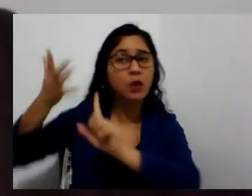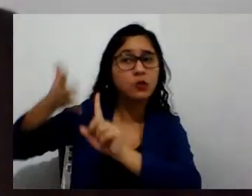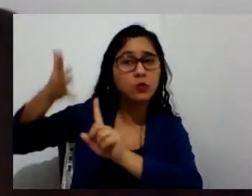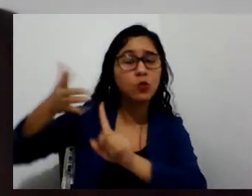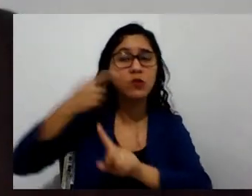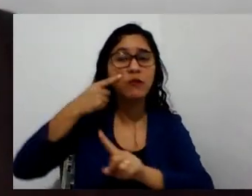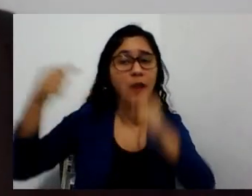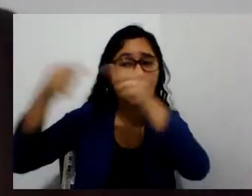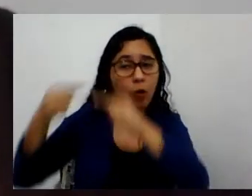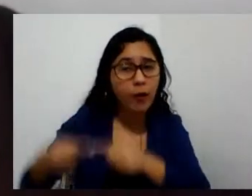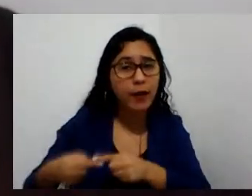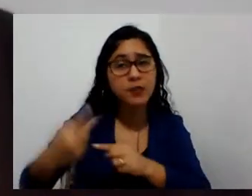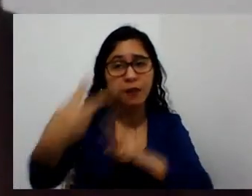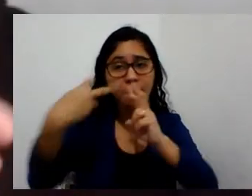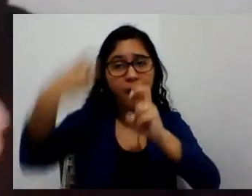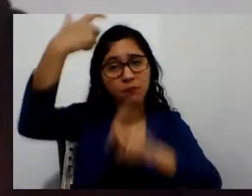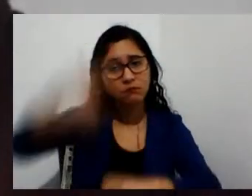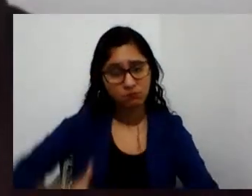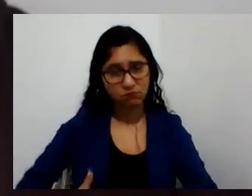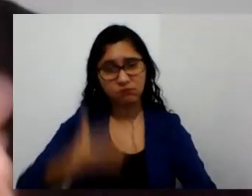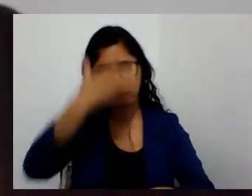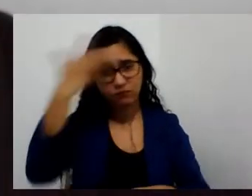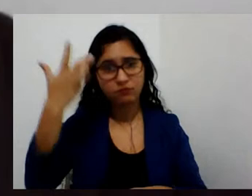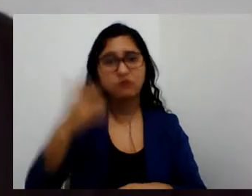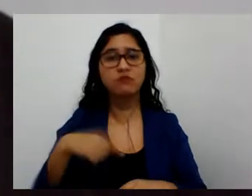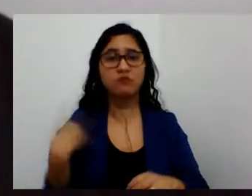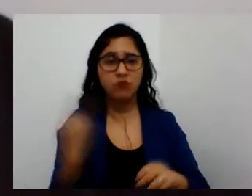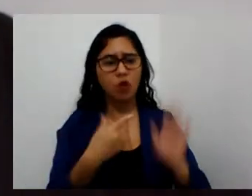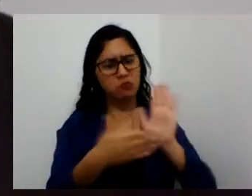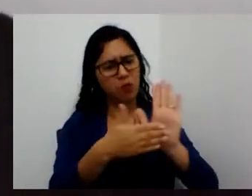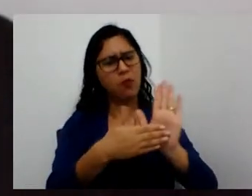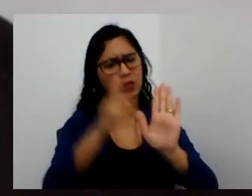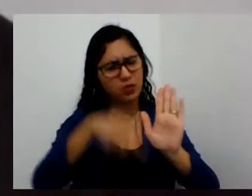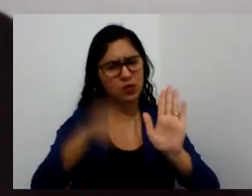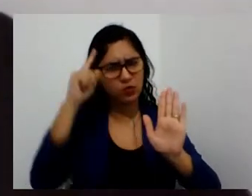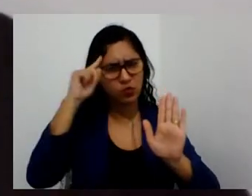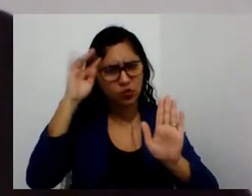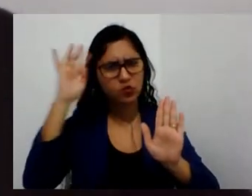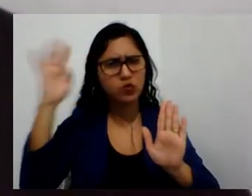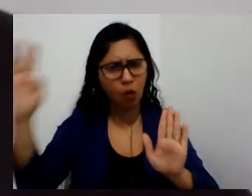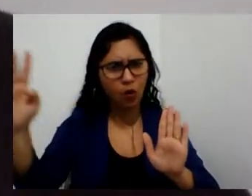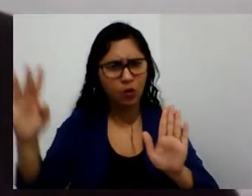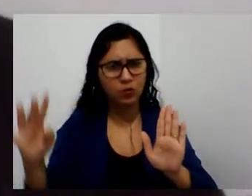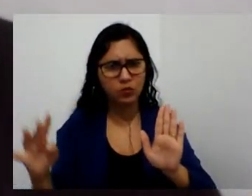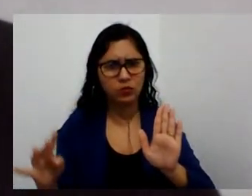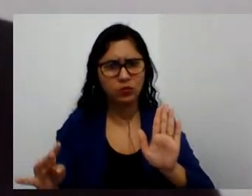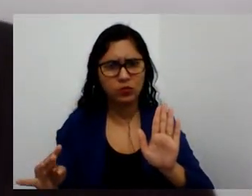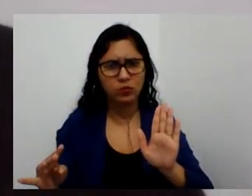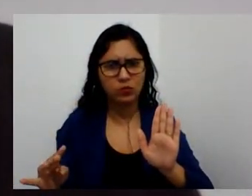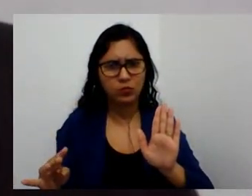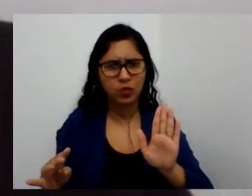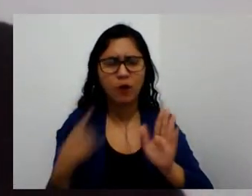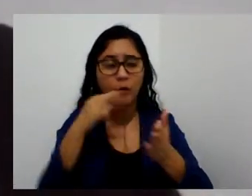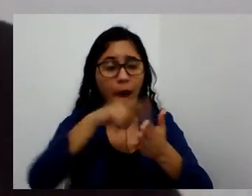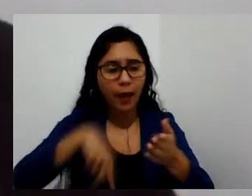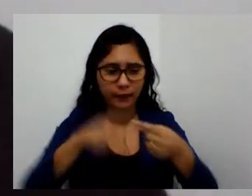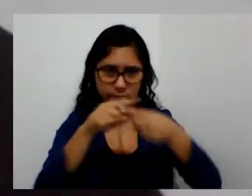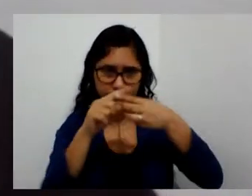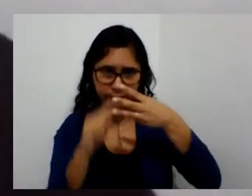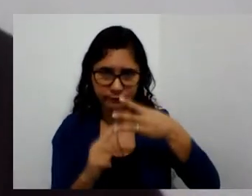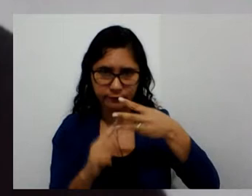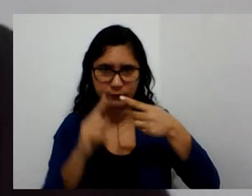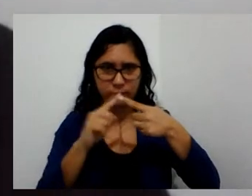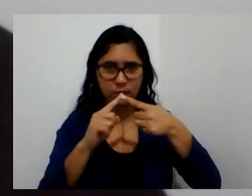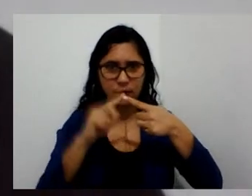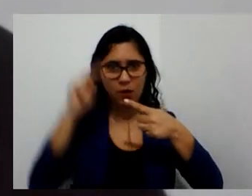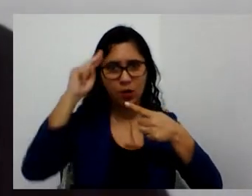das pessoas. De fato, nós propomos um sonho, tá? Vou ler 3 coisinhas, isso eu não consigo decorar. Sonho com um